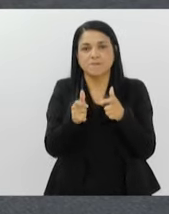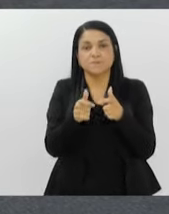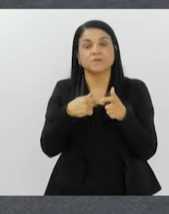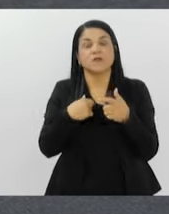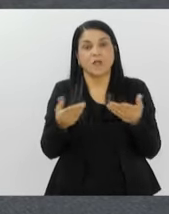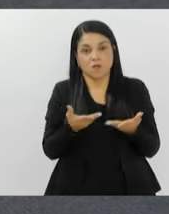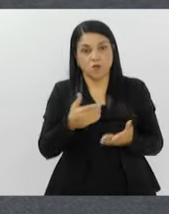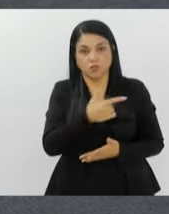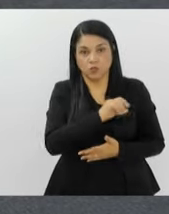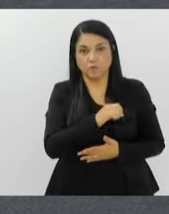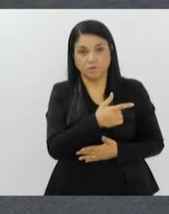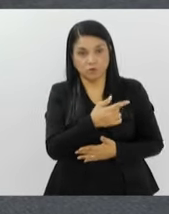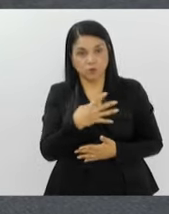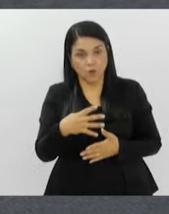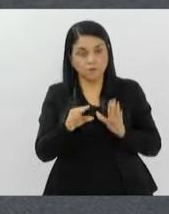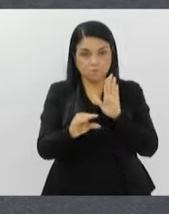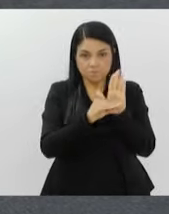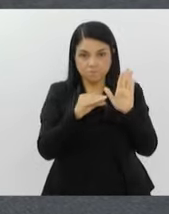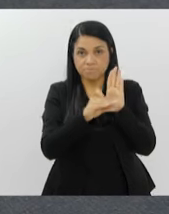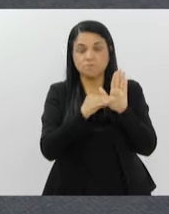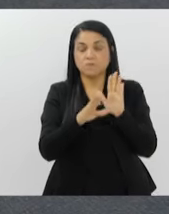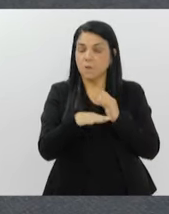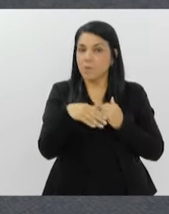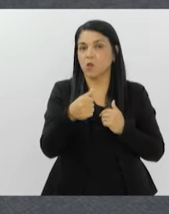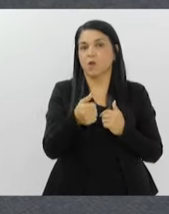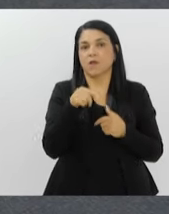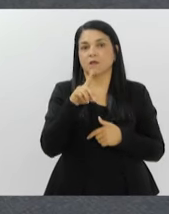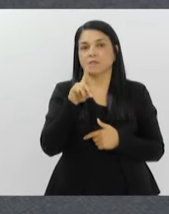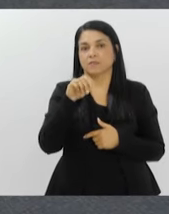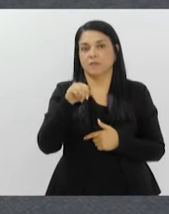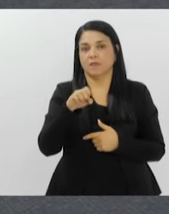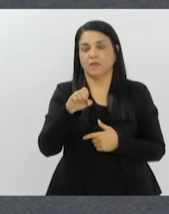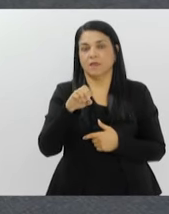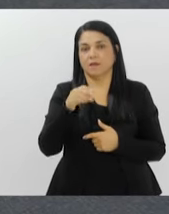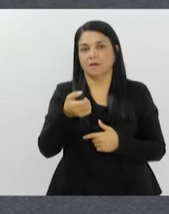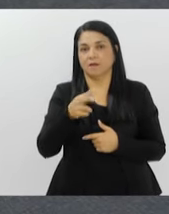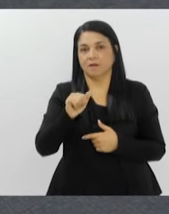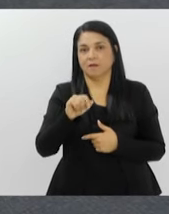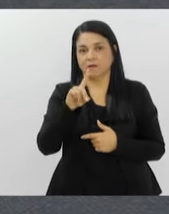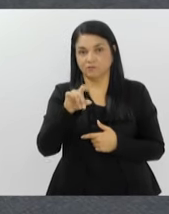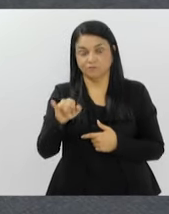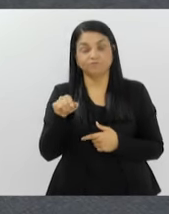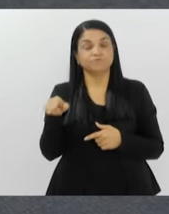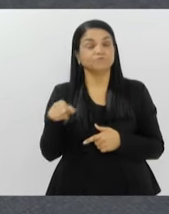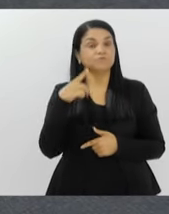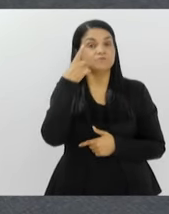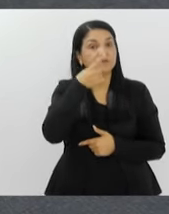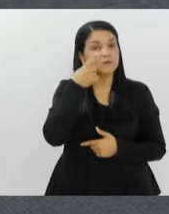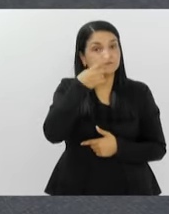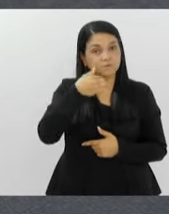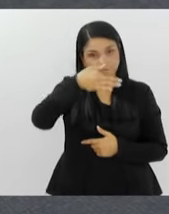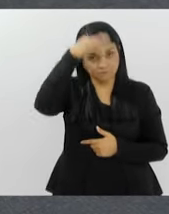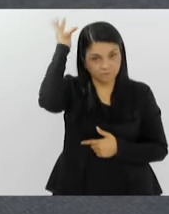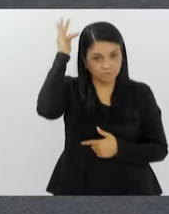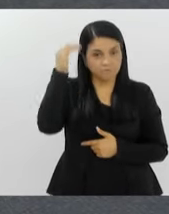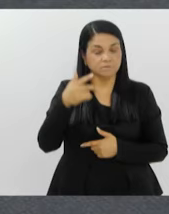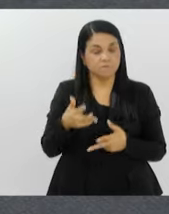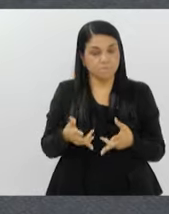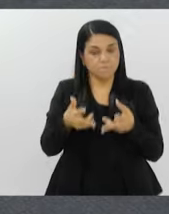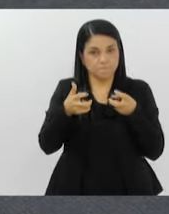para decad para melhorar a decr e tal o deputado Fred Pacheco ele vê que tem